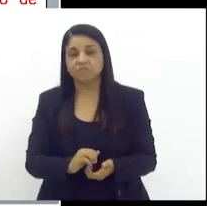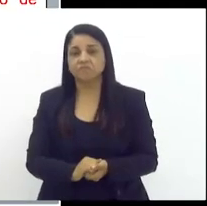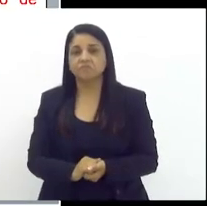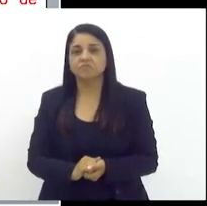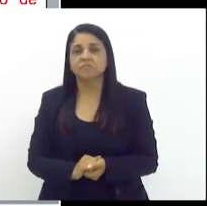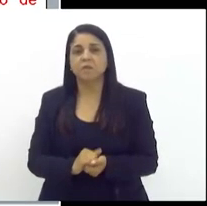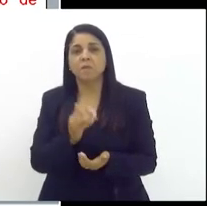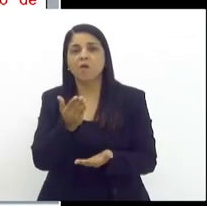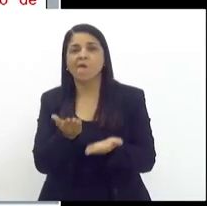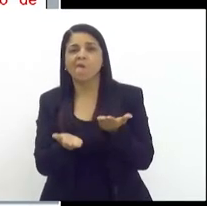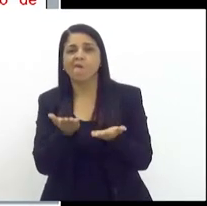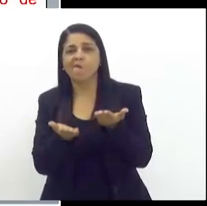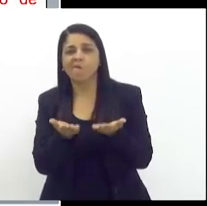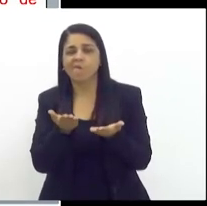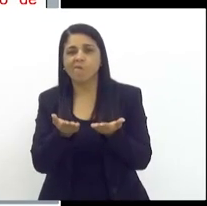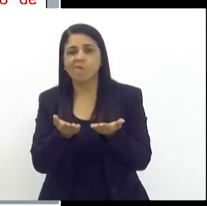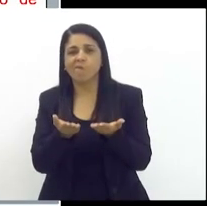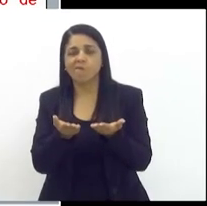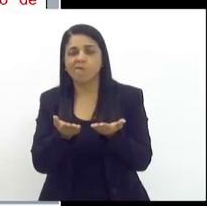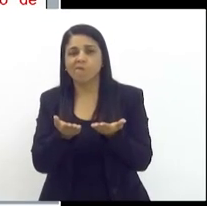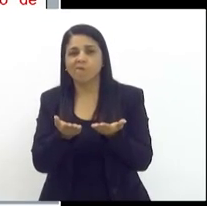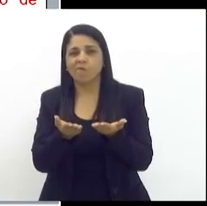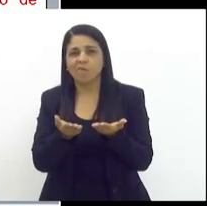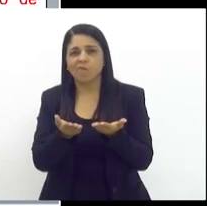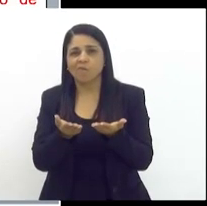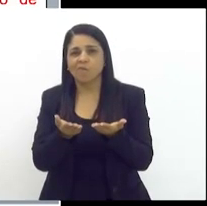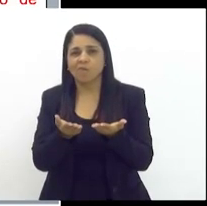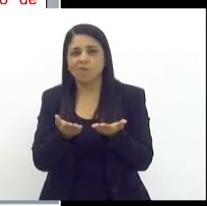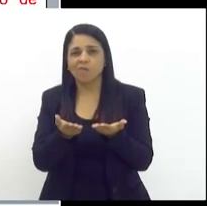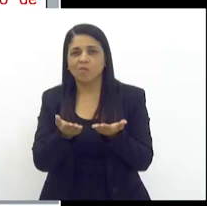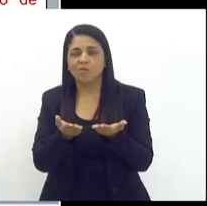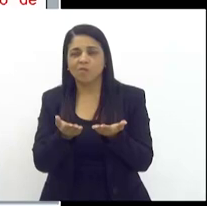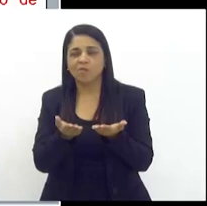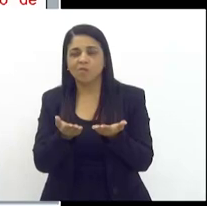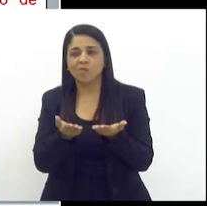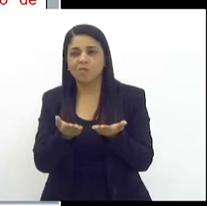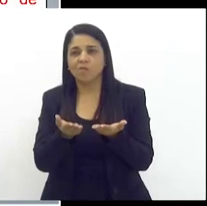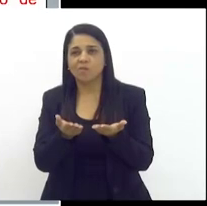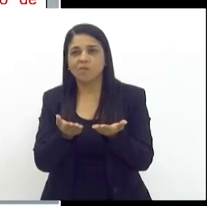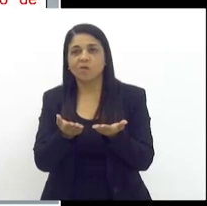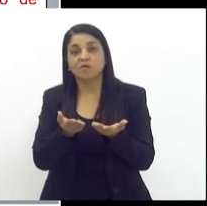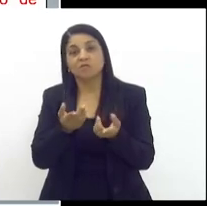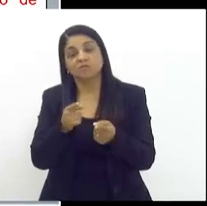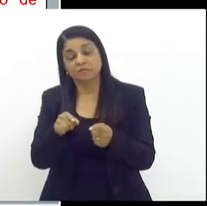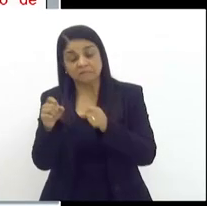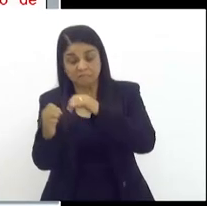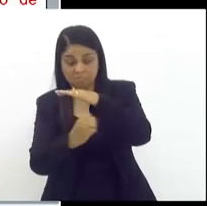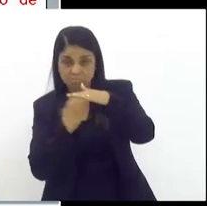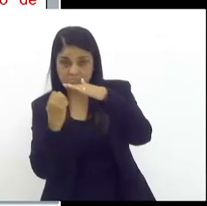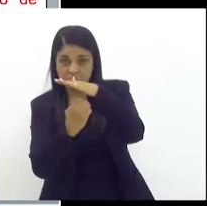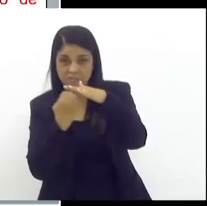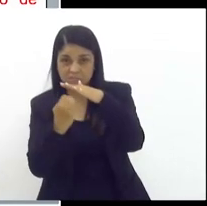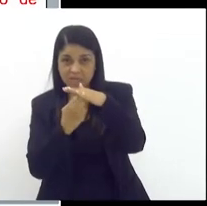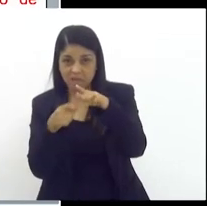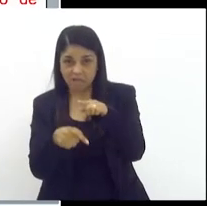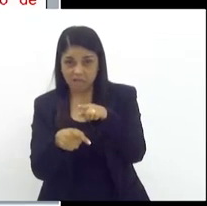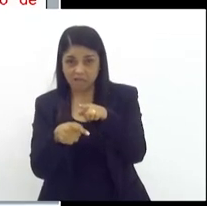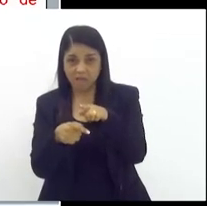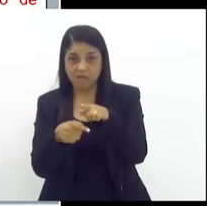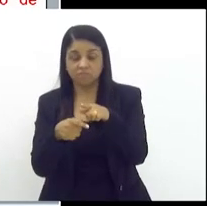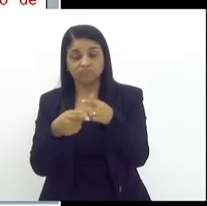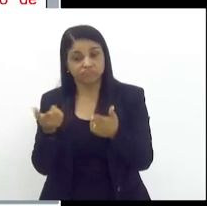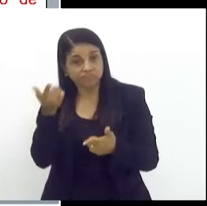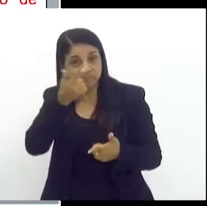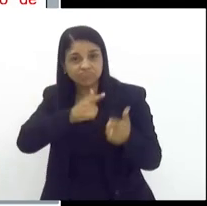para compensar na medida que ele acabou os empresários que estão contemplados vão ser